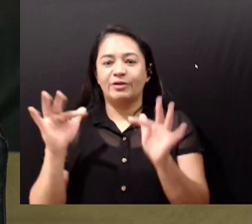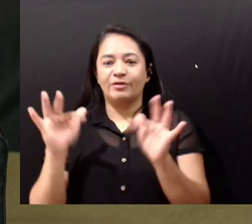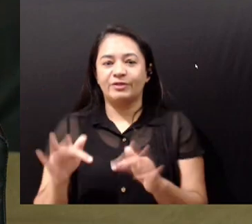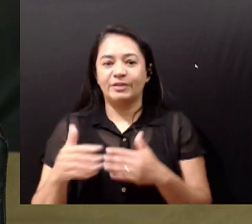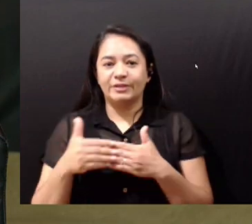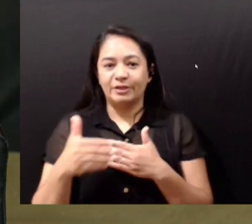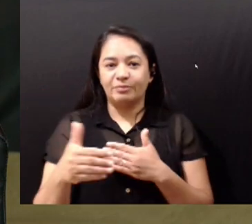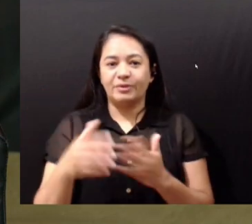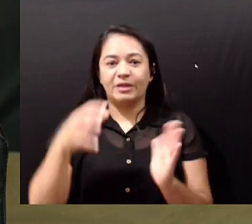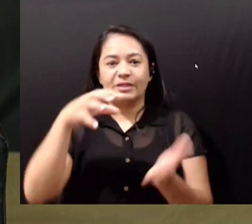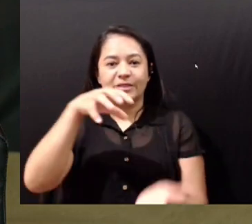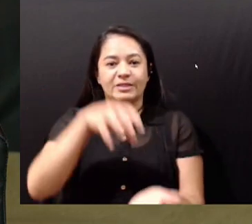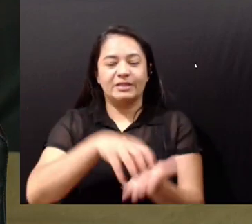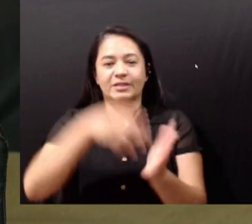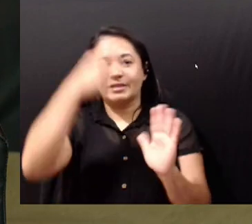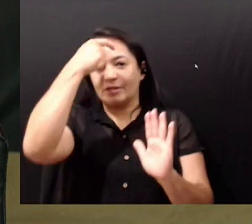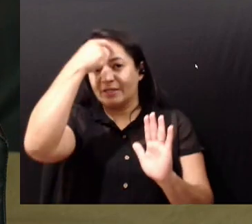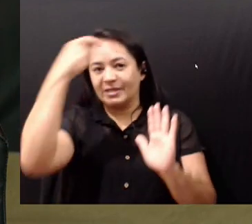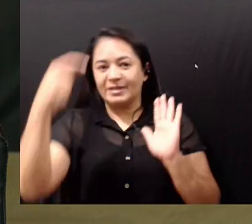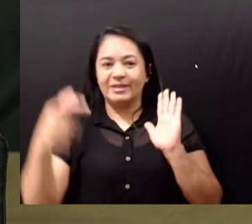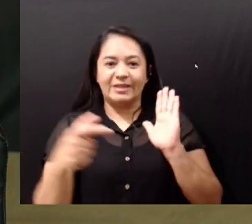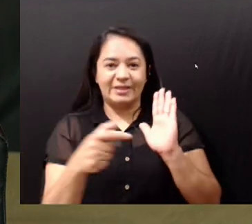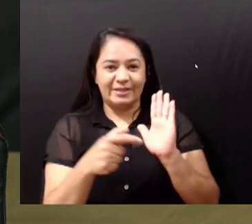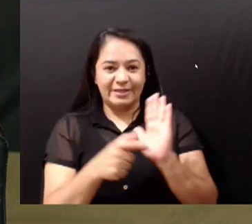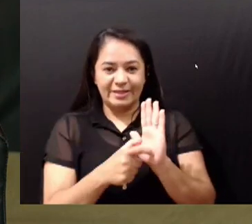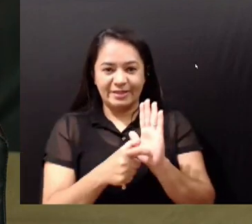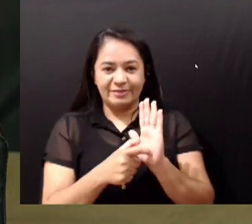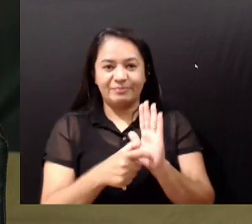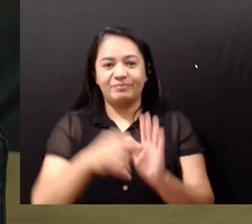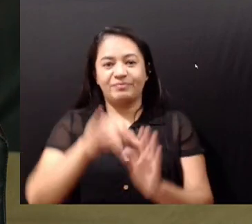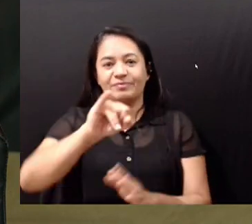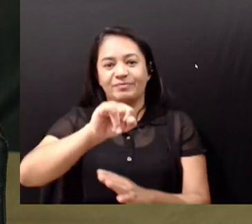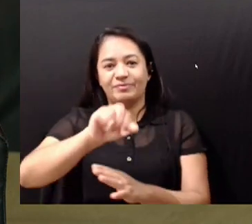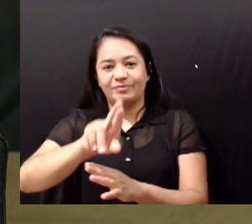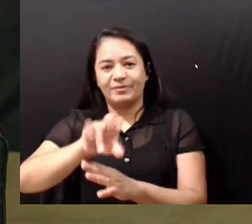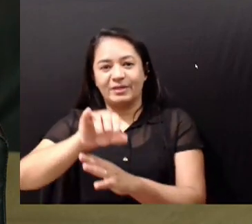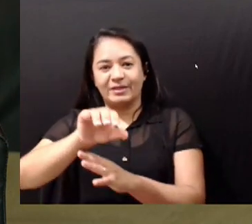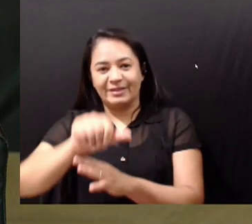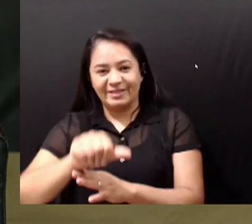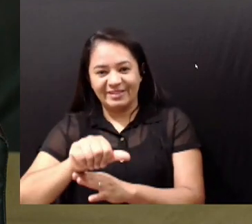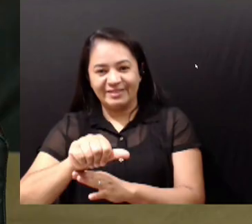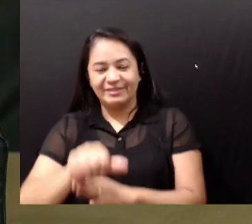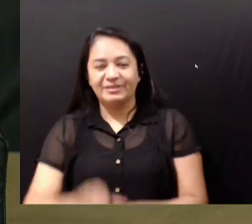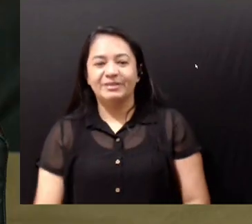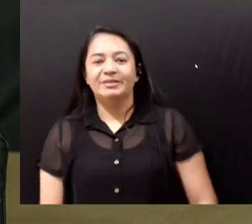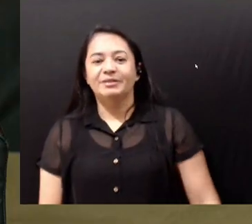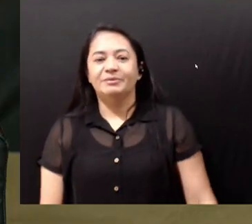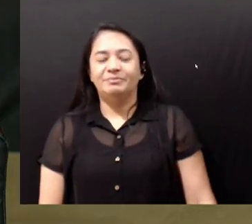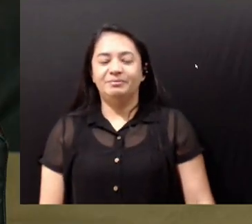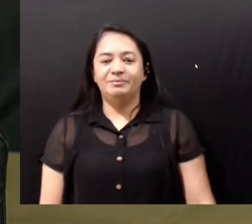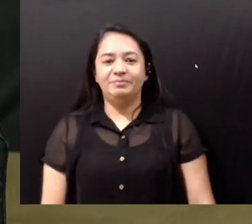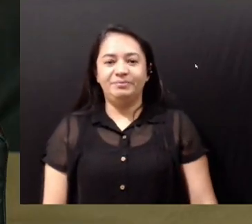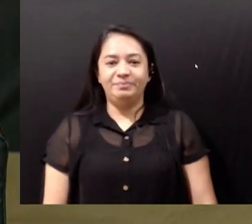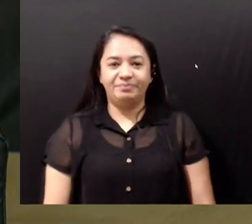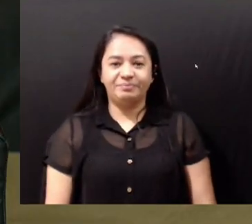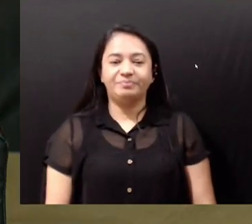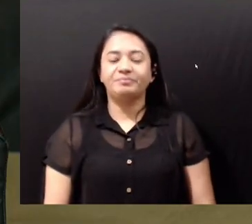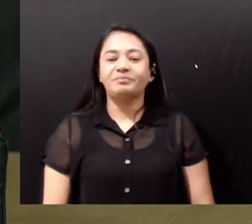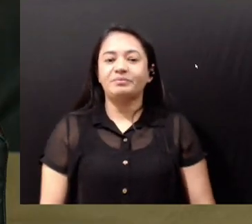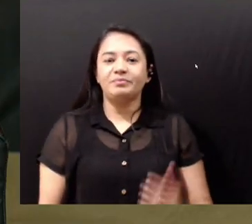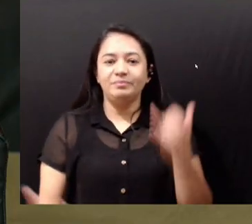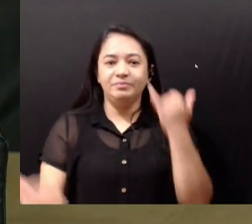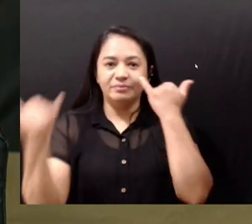de Informações, né, a IRIA, a Central de Informações, nossa inteligência artificial, trazendo informações